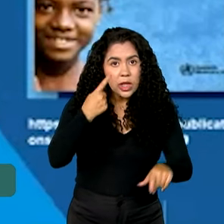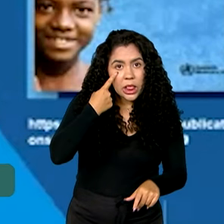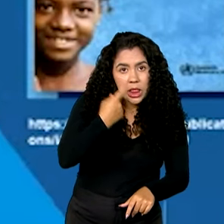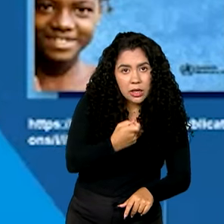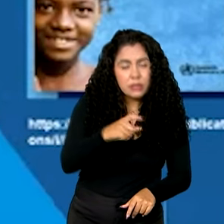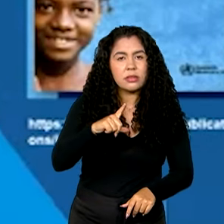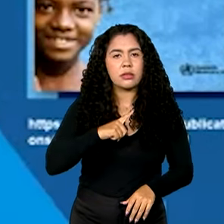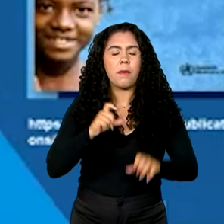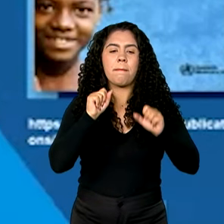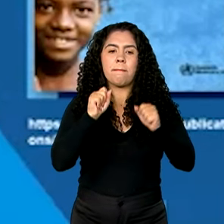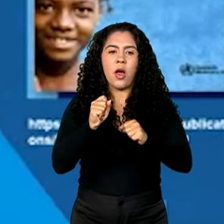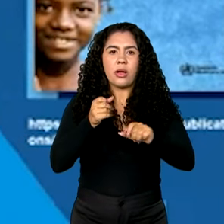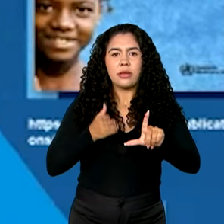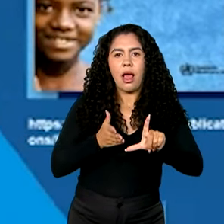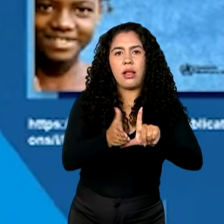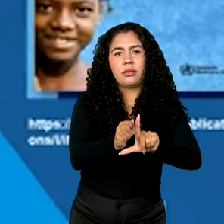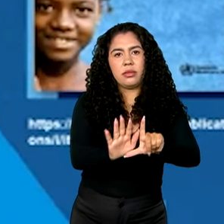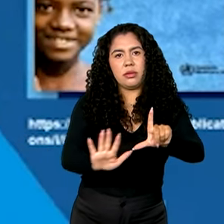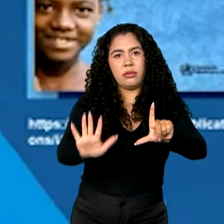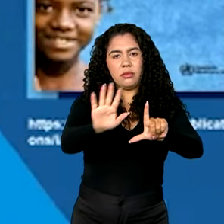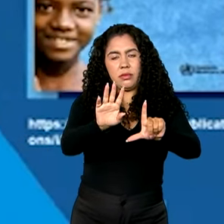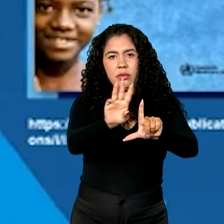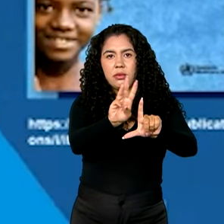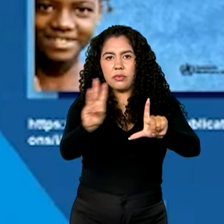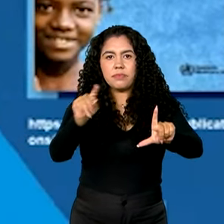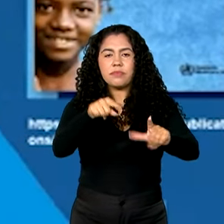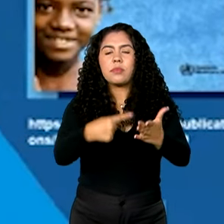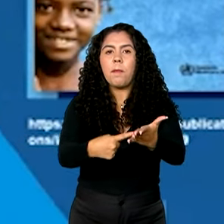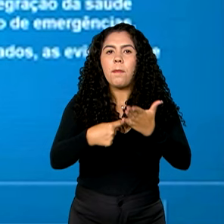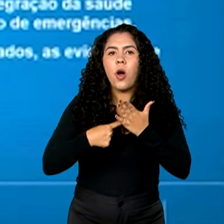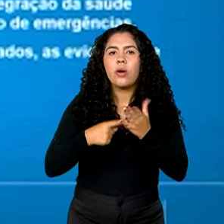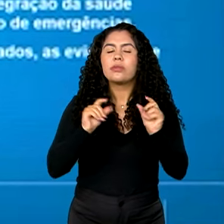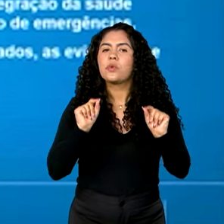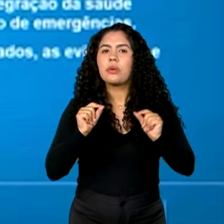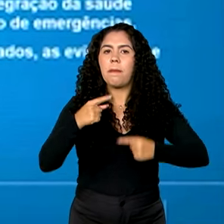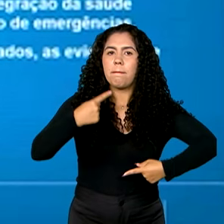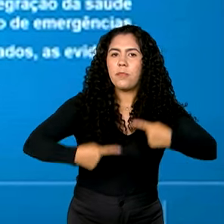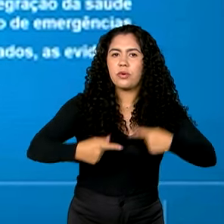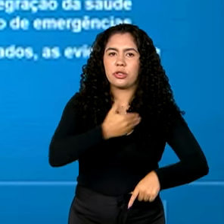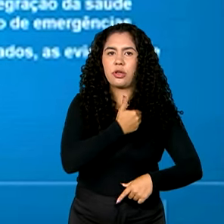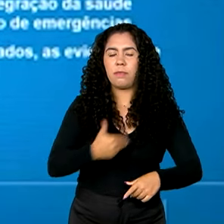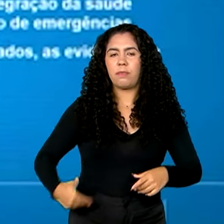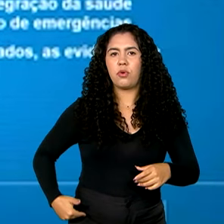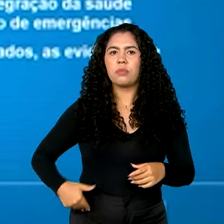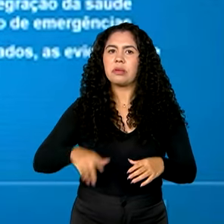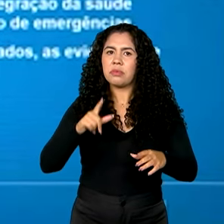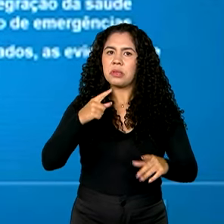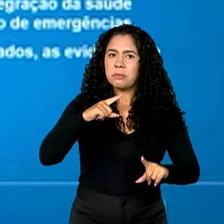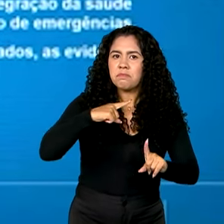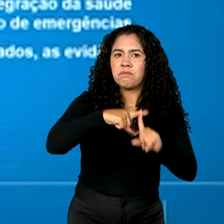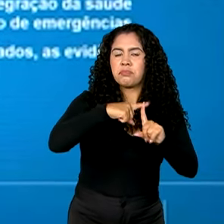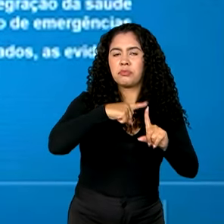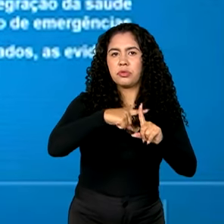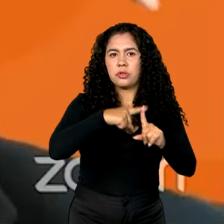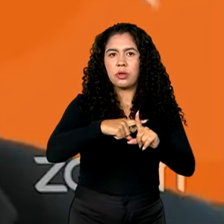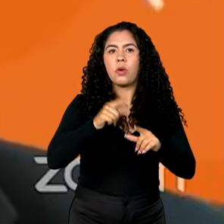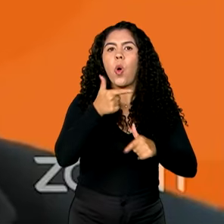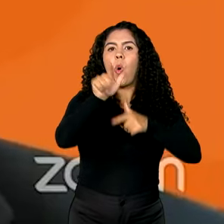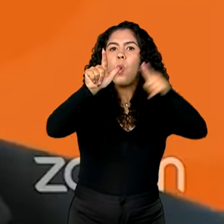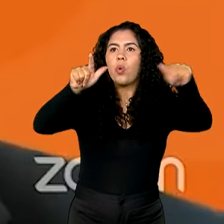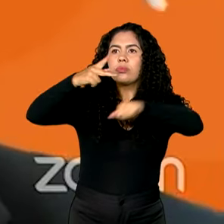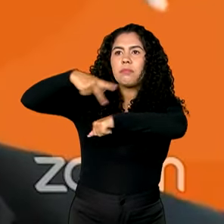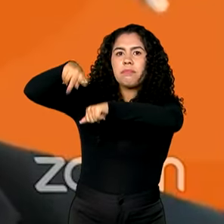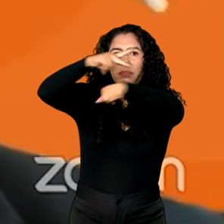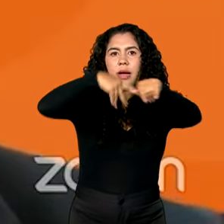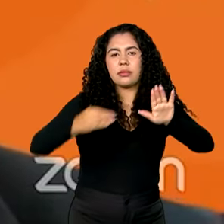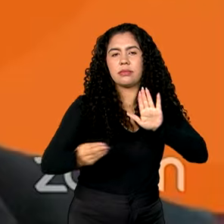acessar a publicação, que também aponta políticas públicas de sucesso que já foram implementadas por outros países. Com